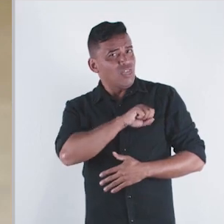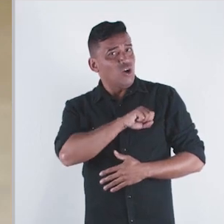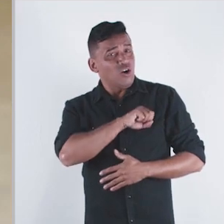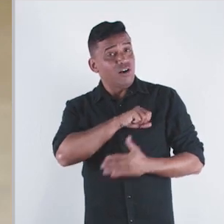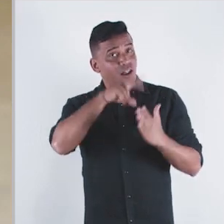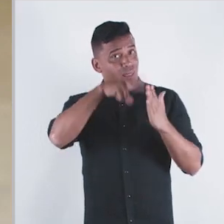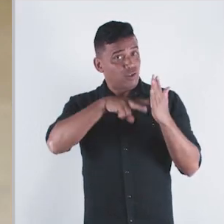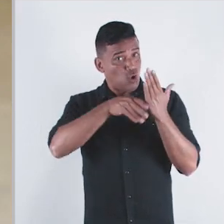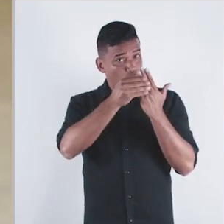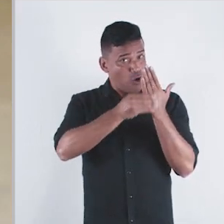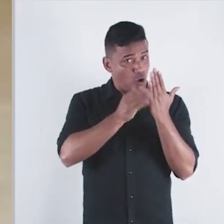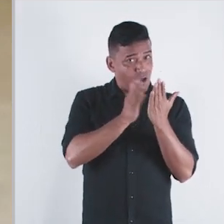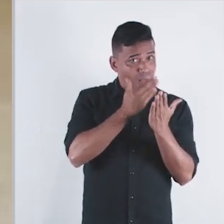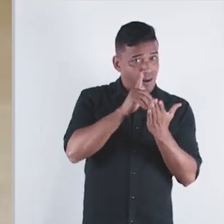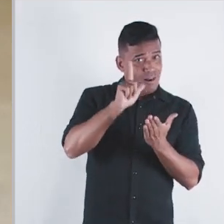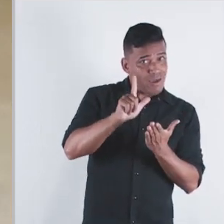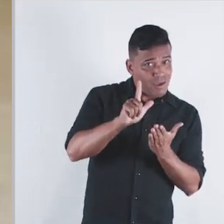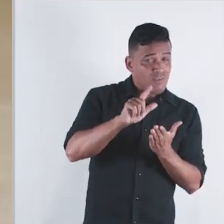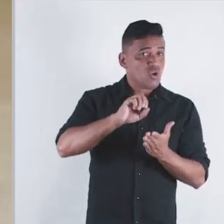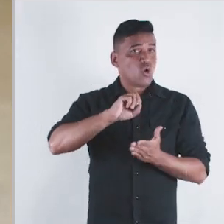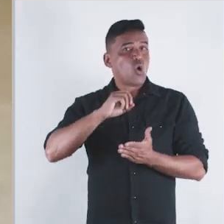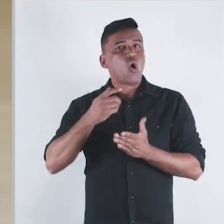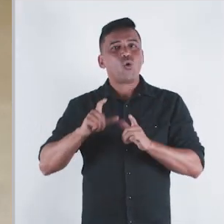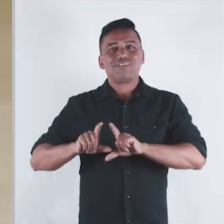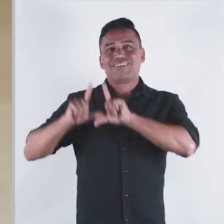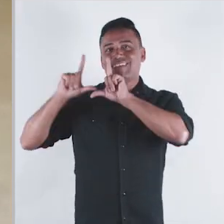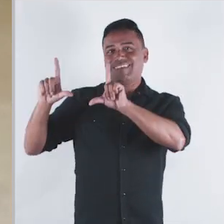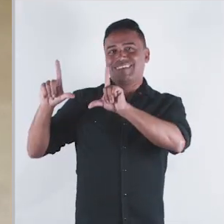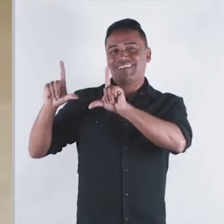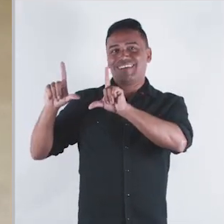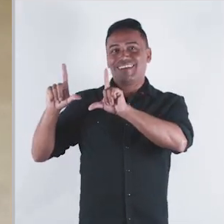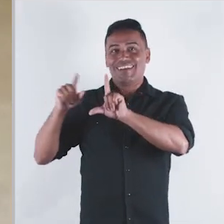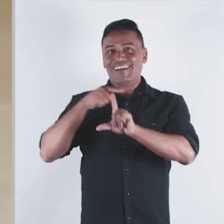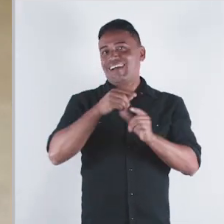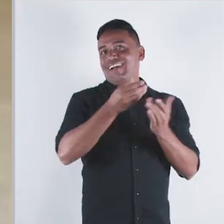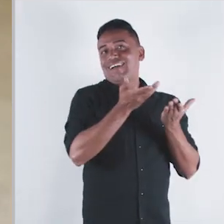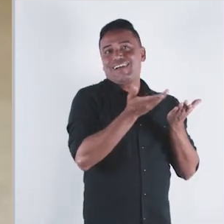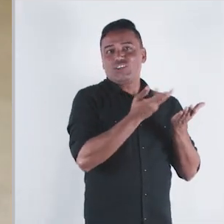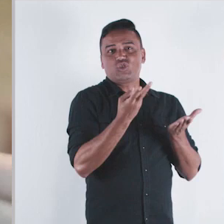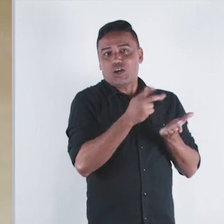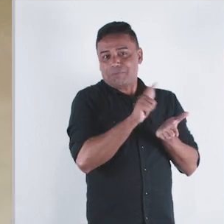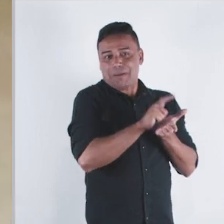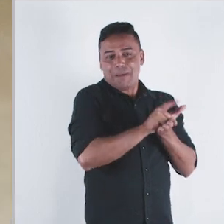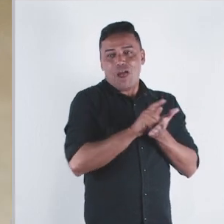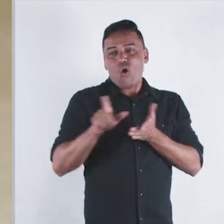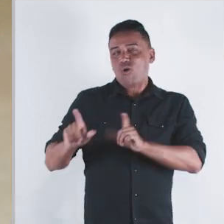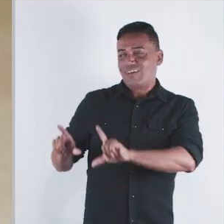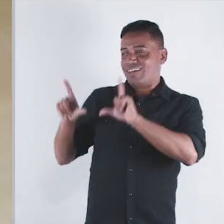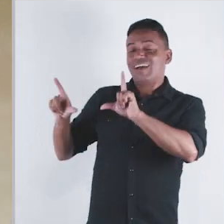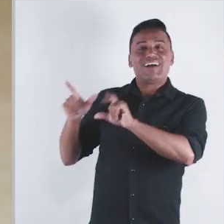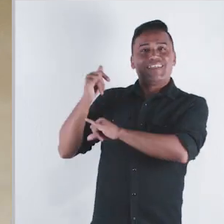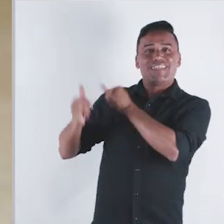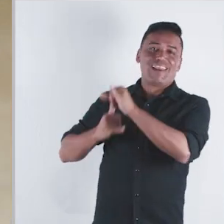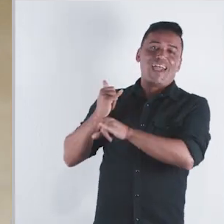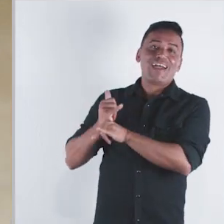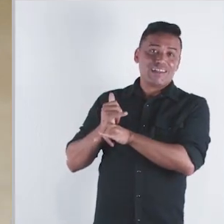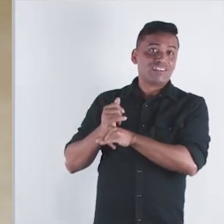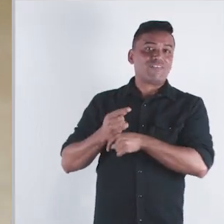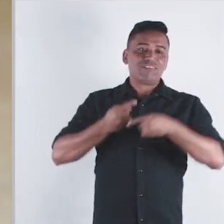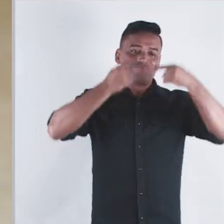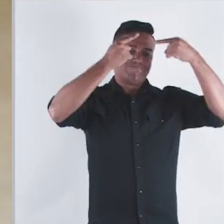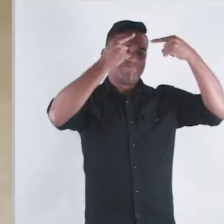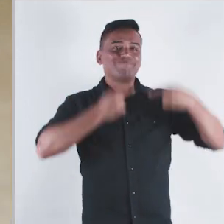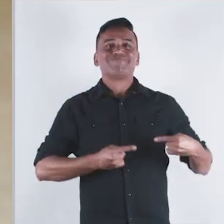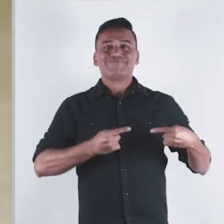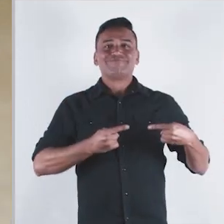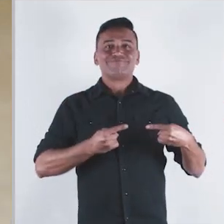leitor de livro, seja enquanto leitor de telas. A literatura digital vai te confrontar enquanto leitor e